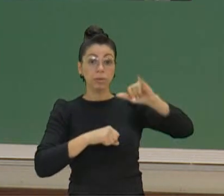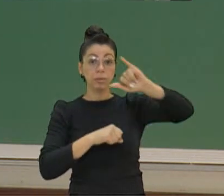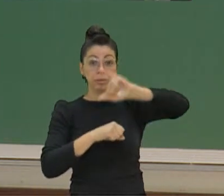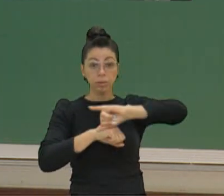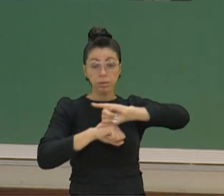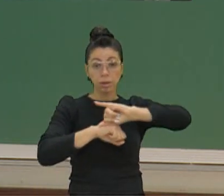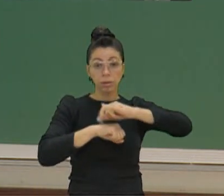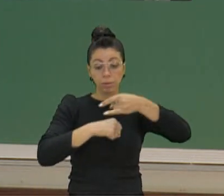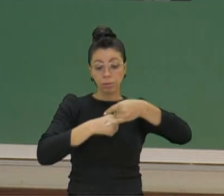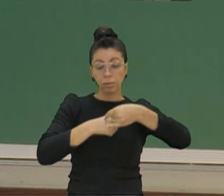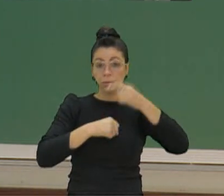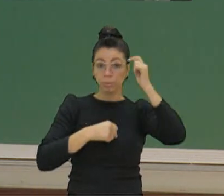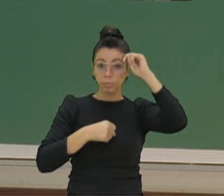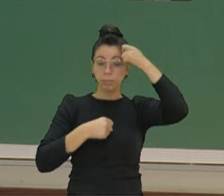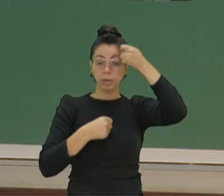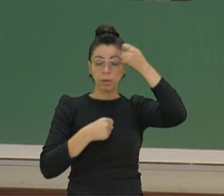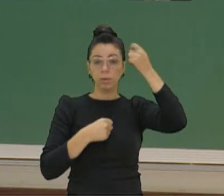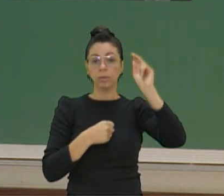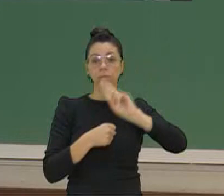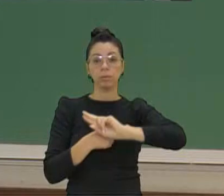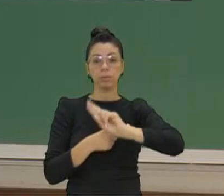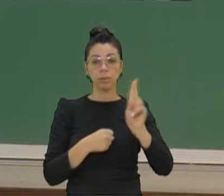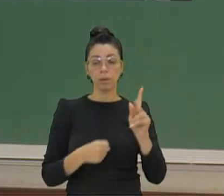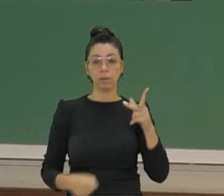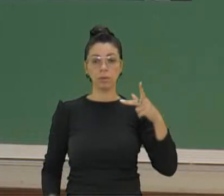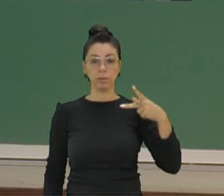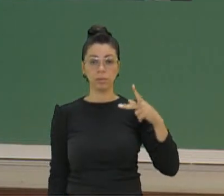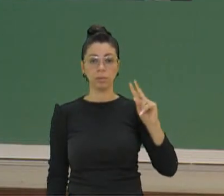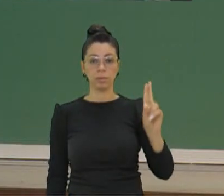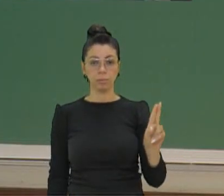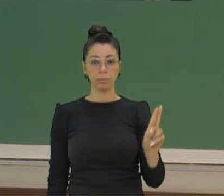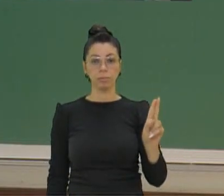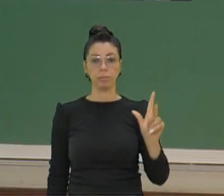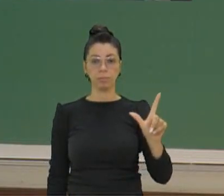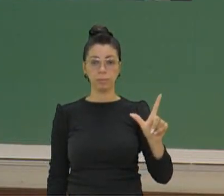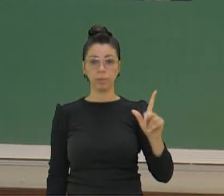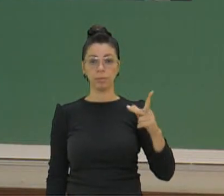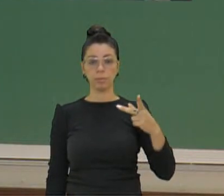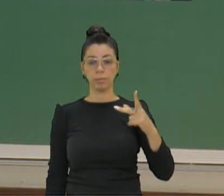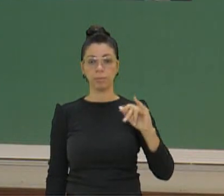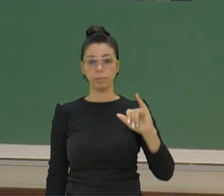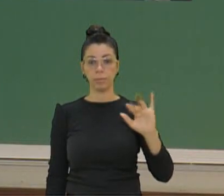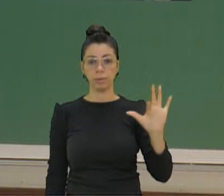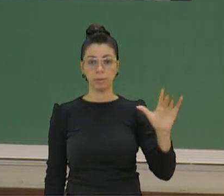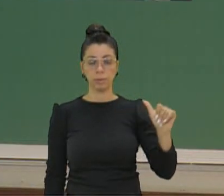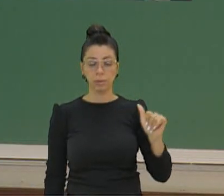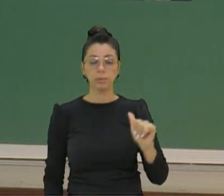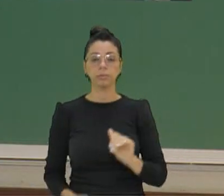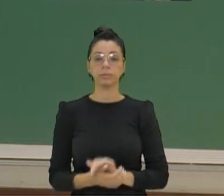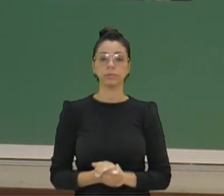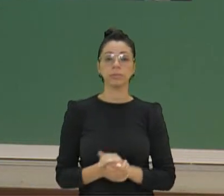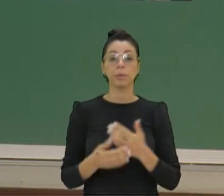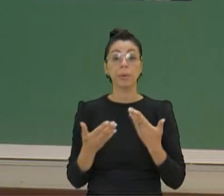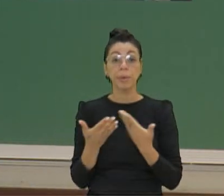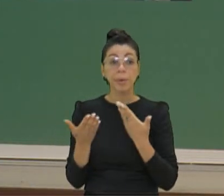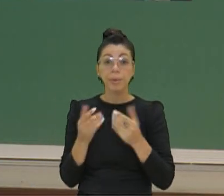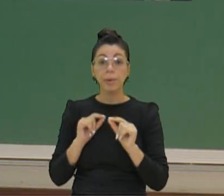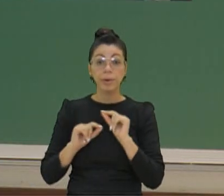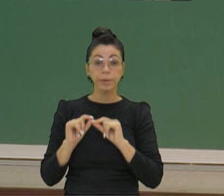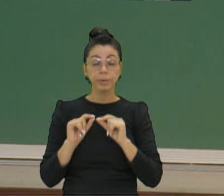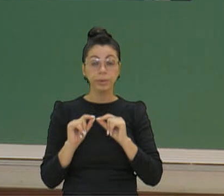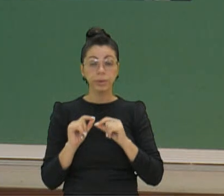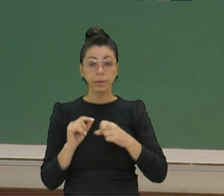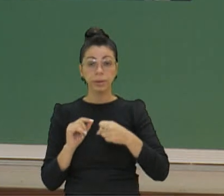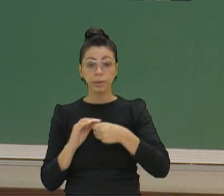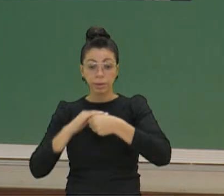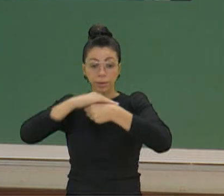circunferência pretinha, pupila. Hoje, nessa tela, nós vamos aprender o que está em volta